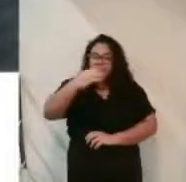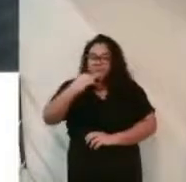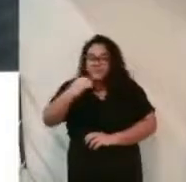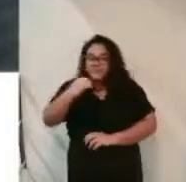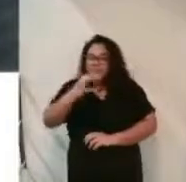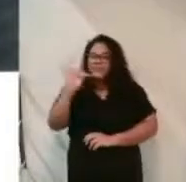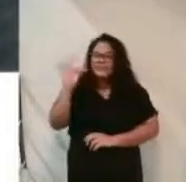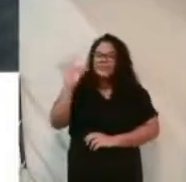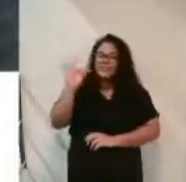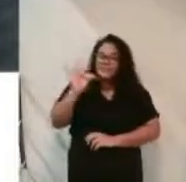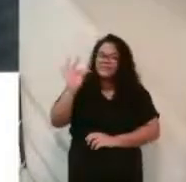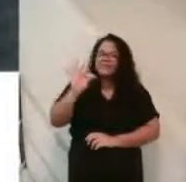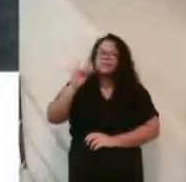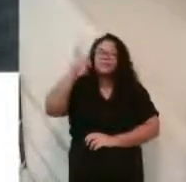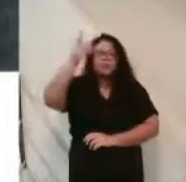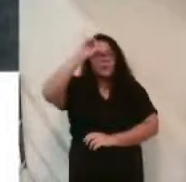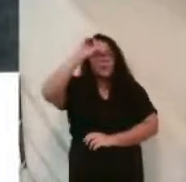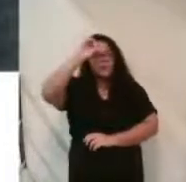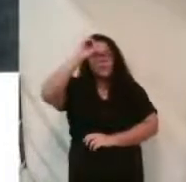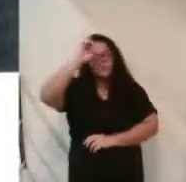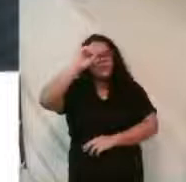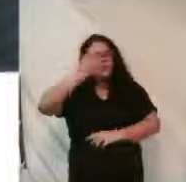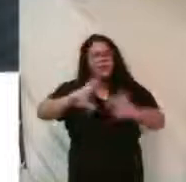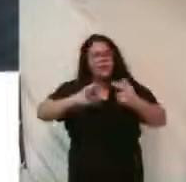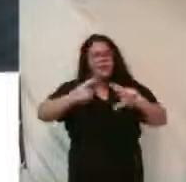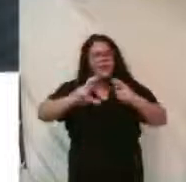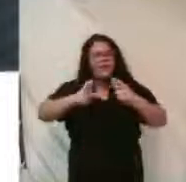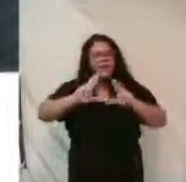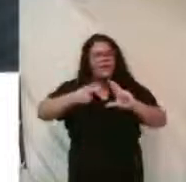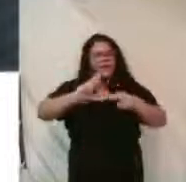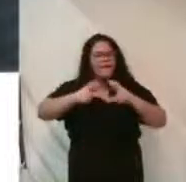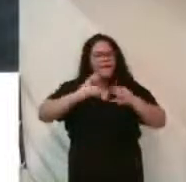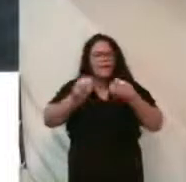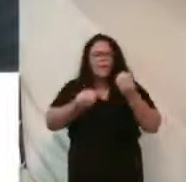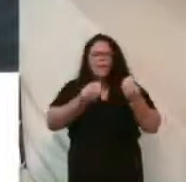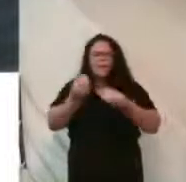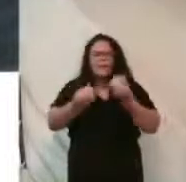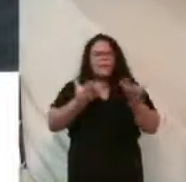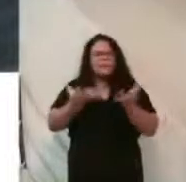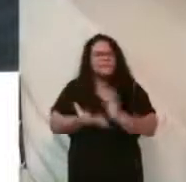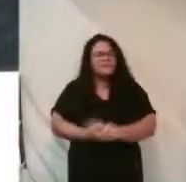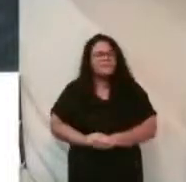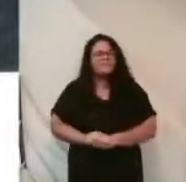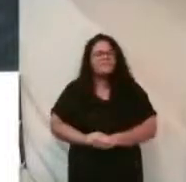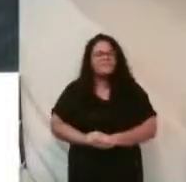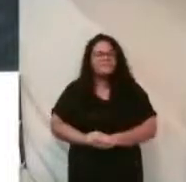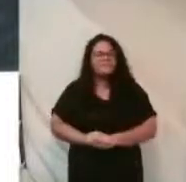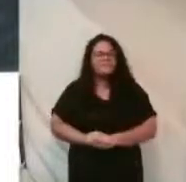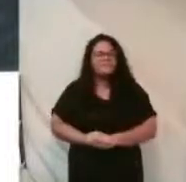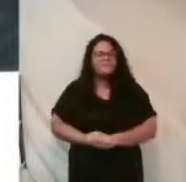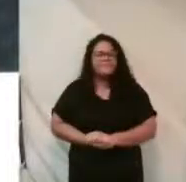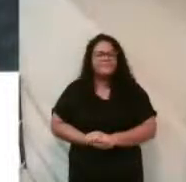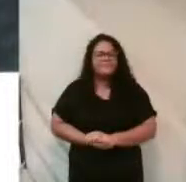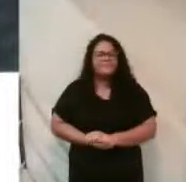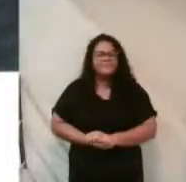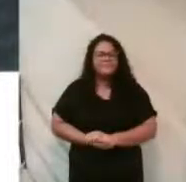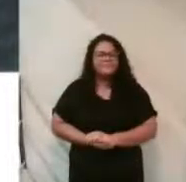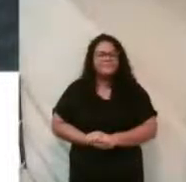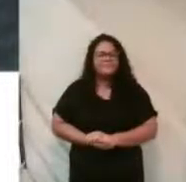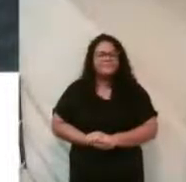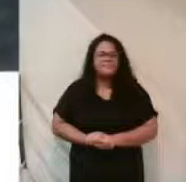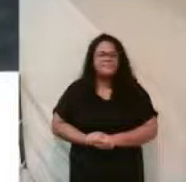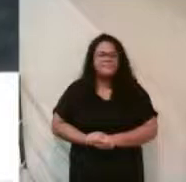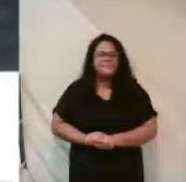Nós temos uma serra pelada de resíduo para reciclar. E aí,